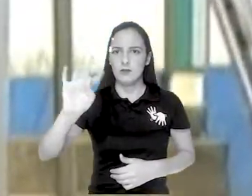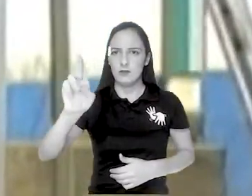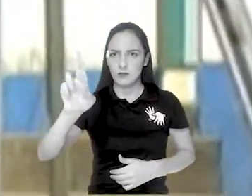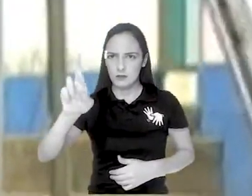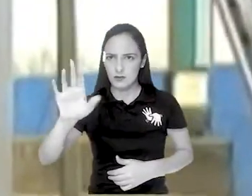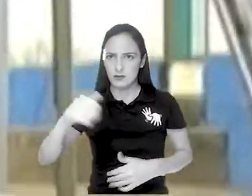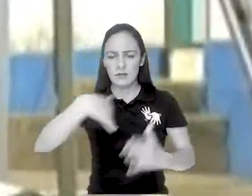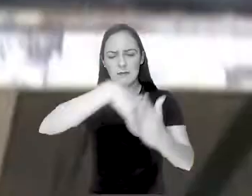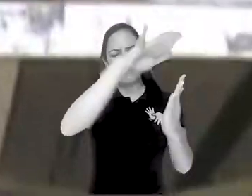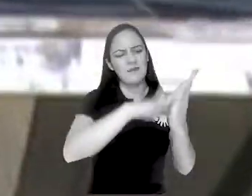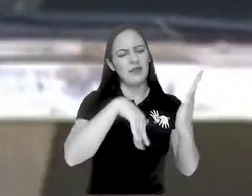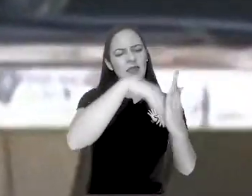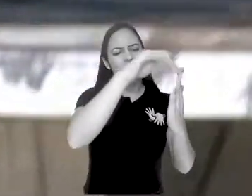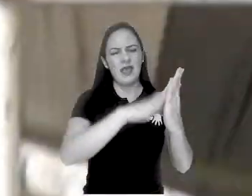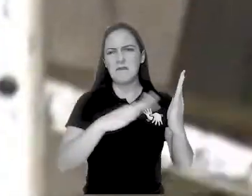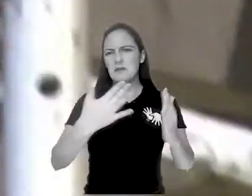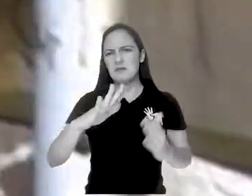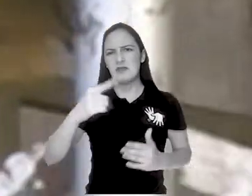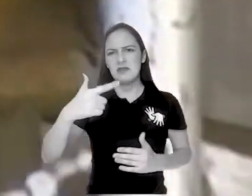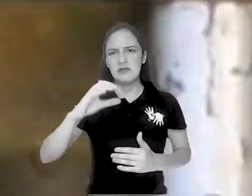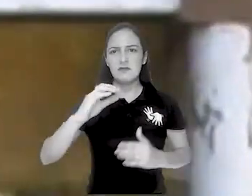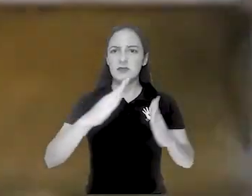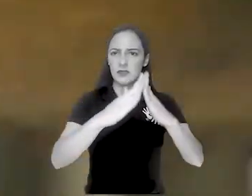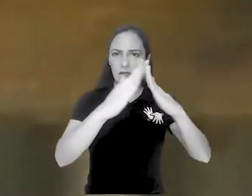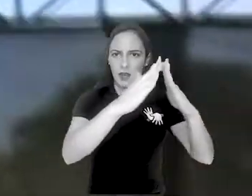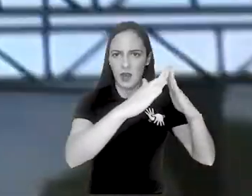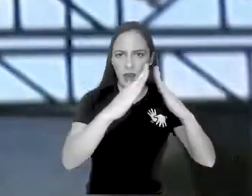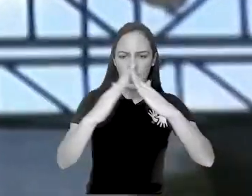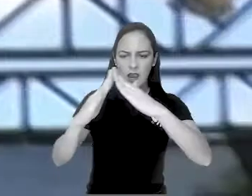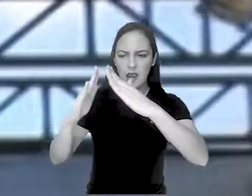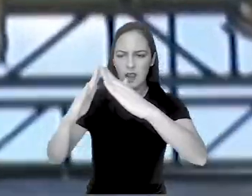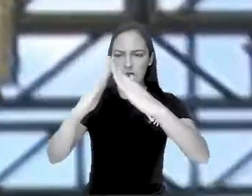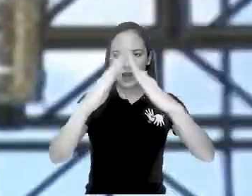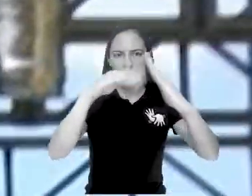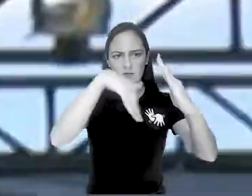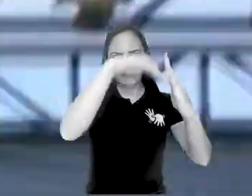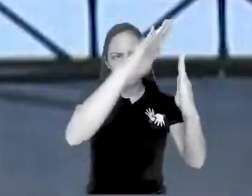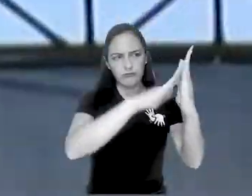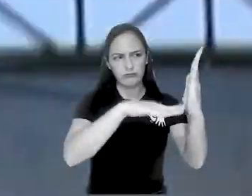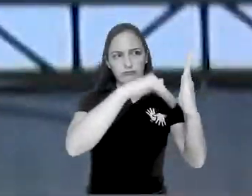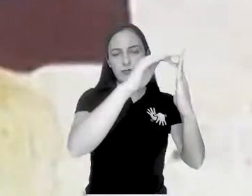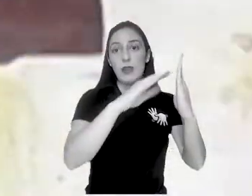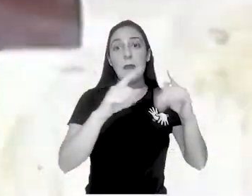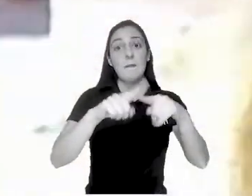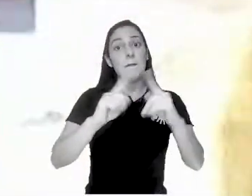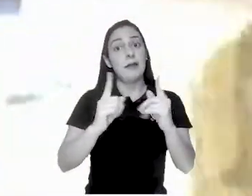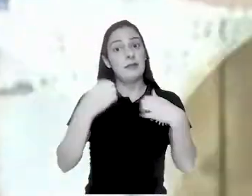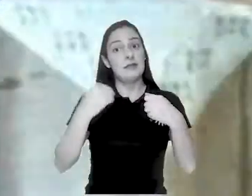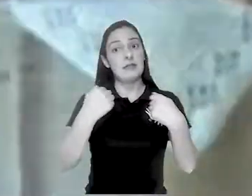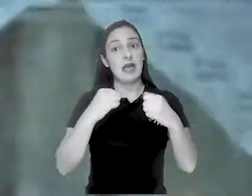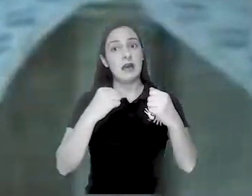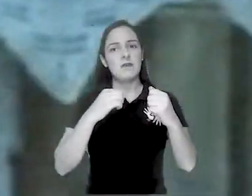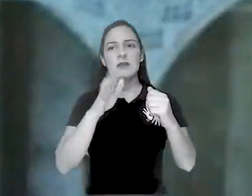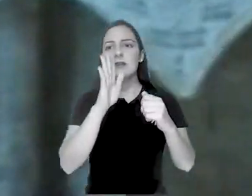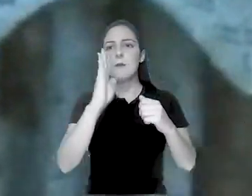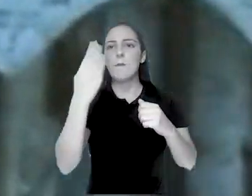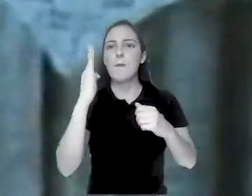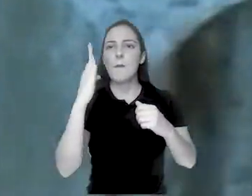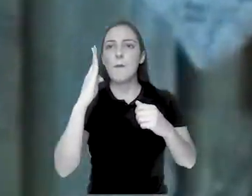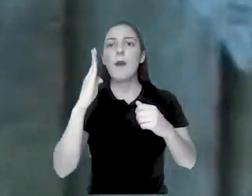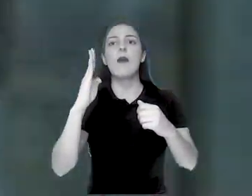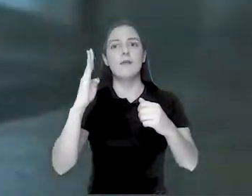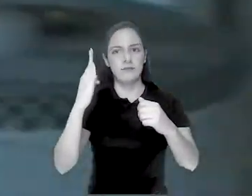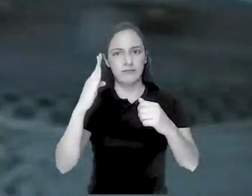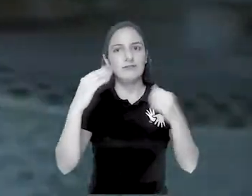umas 20 casas, à frente de 20 casas, desde que as casas não tivessem trocado portas e janelas da frente